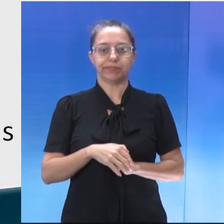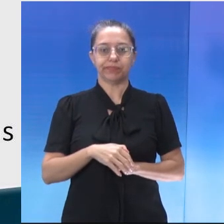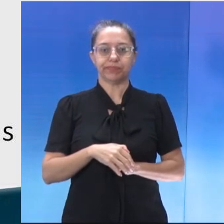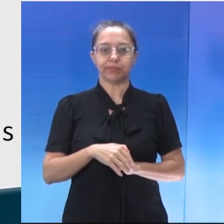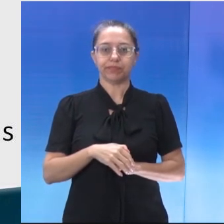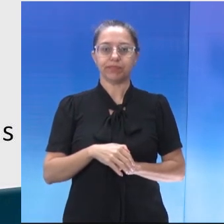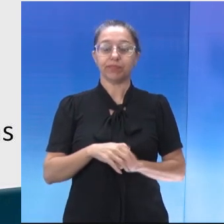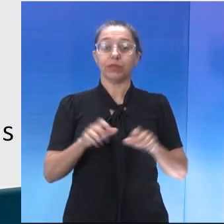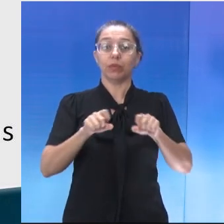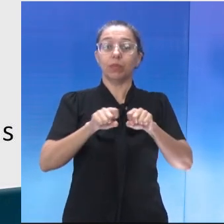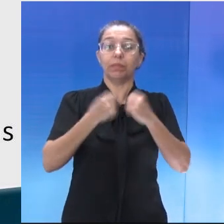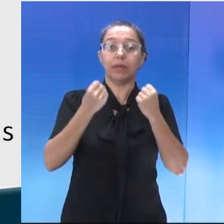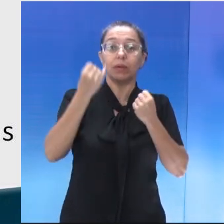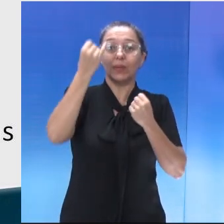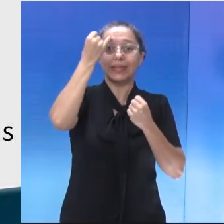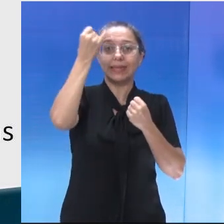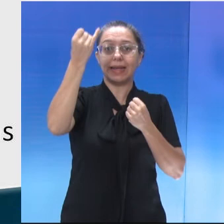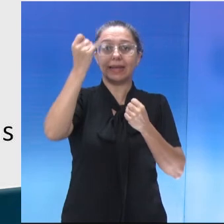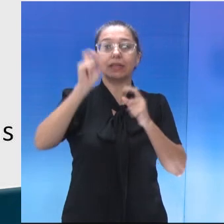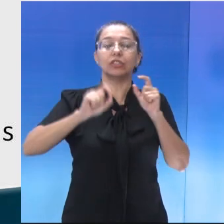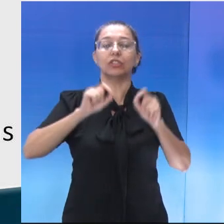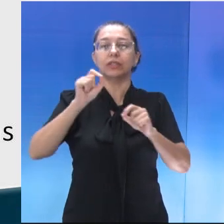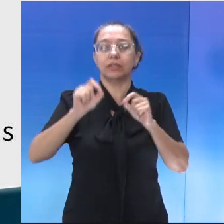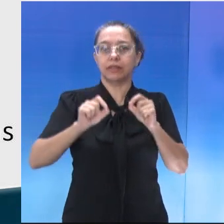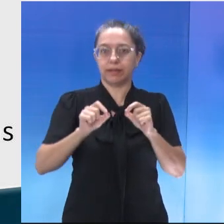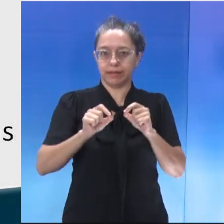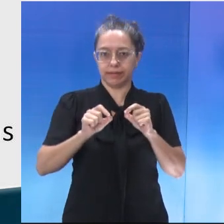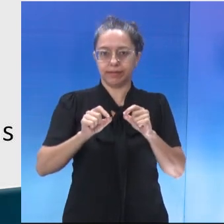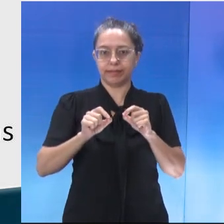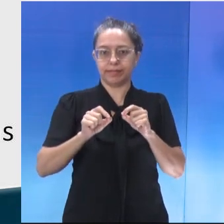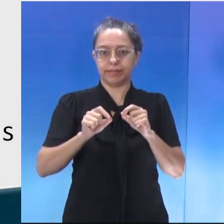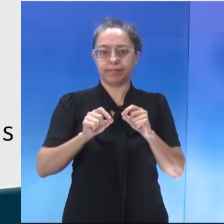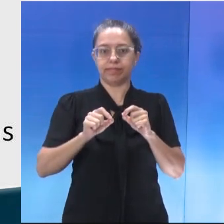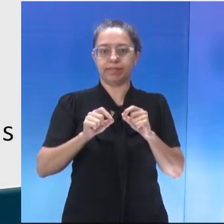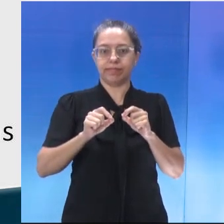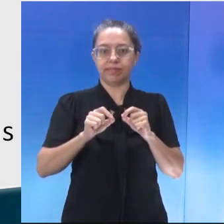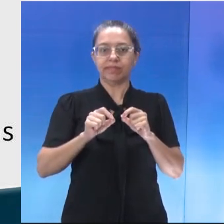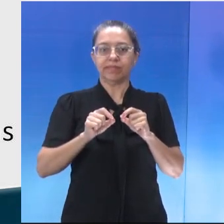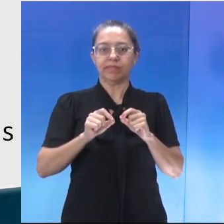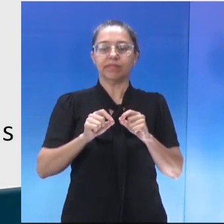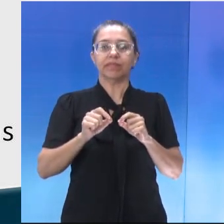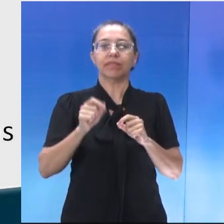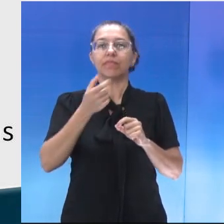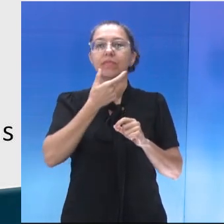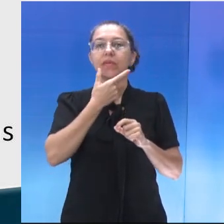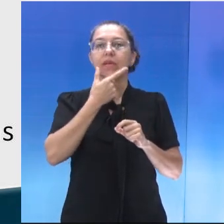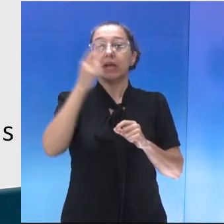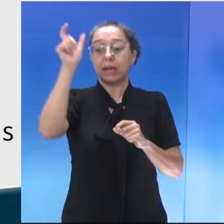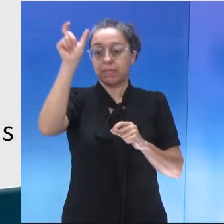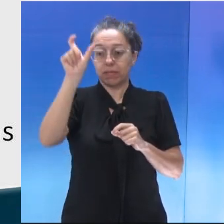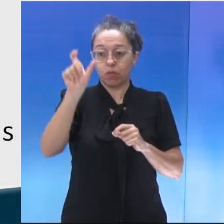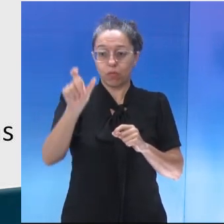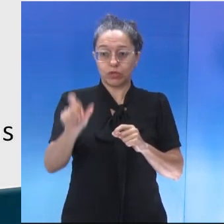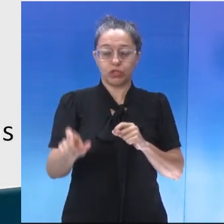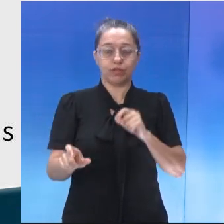pergunta. Romper com a ideia. O texto quer romper com a ideia que o homem não mexia